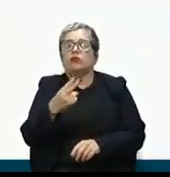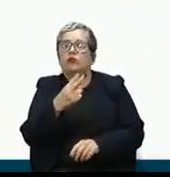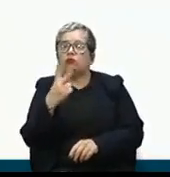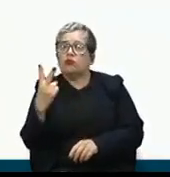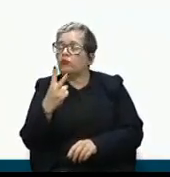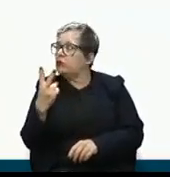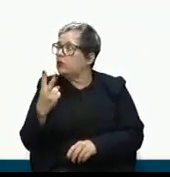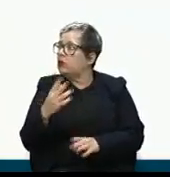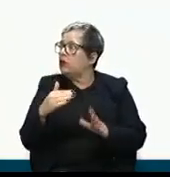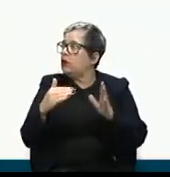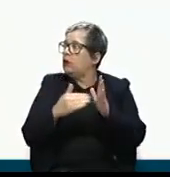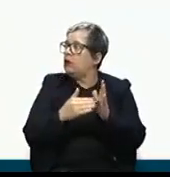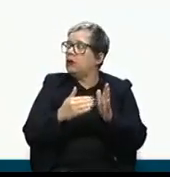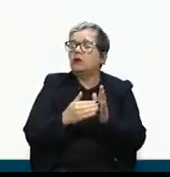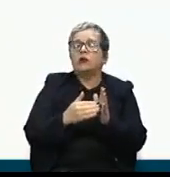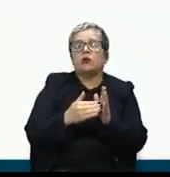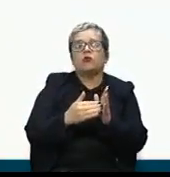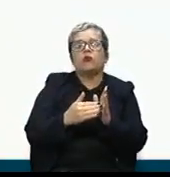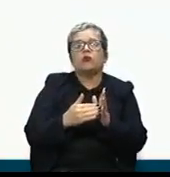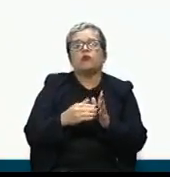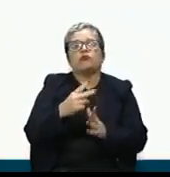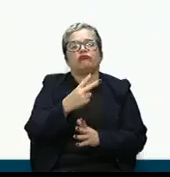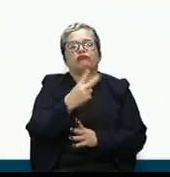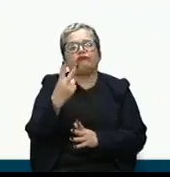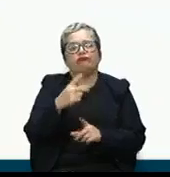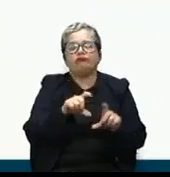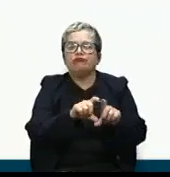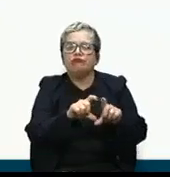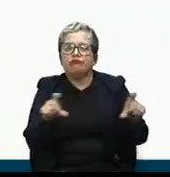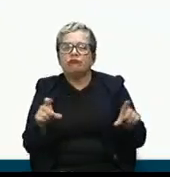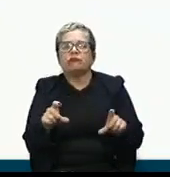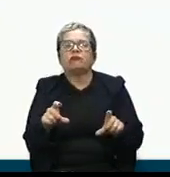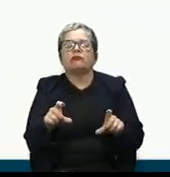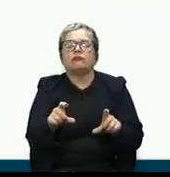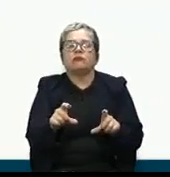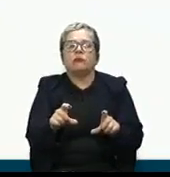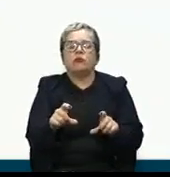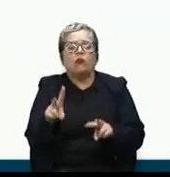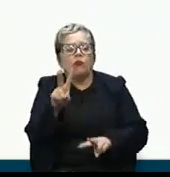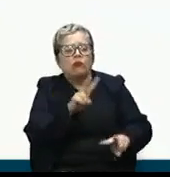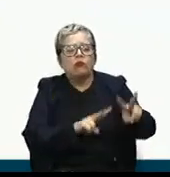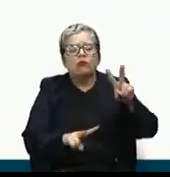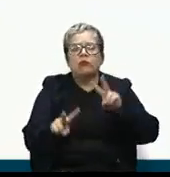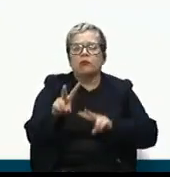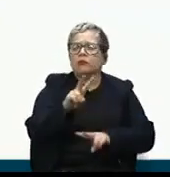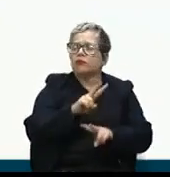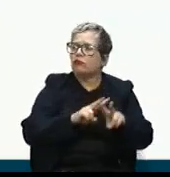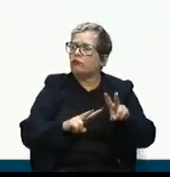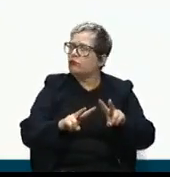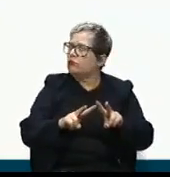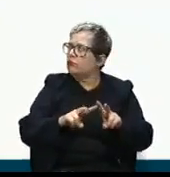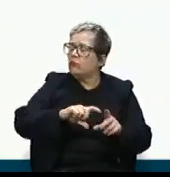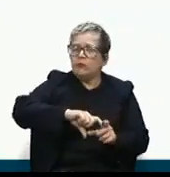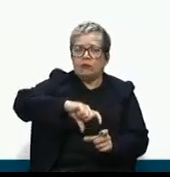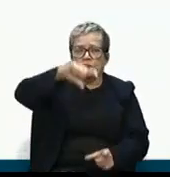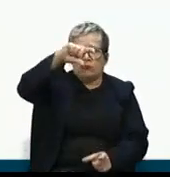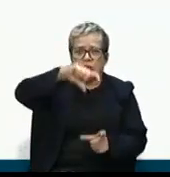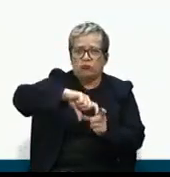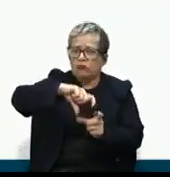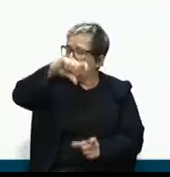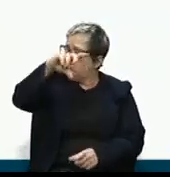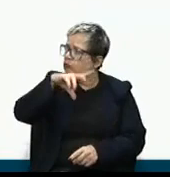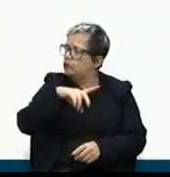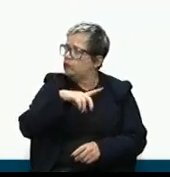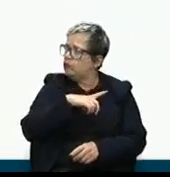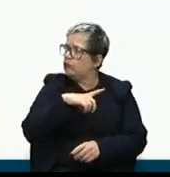o enésimo termo da segunda linha. E nós, olhando na vertical, nós vamos